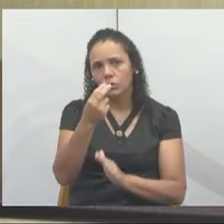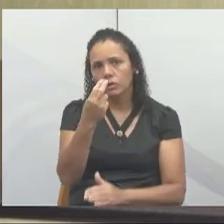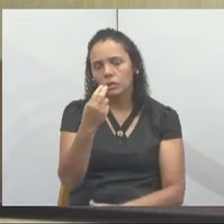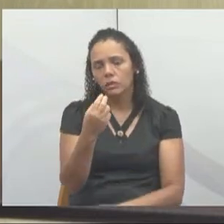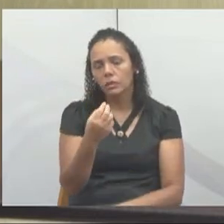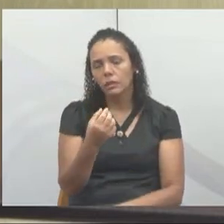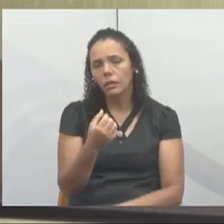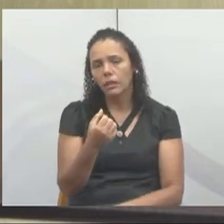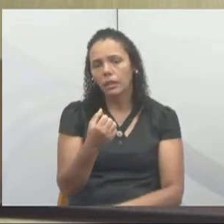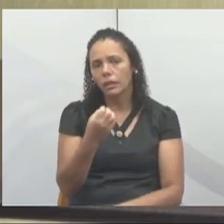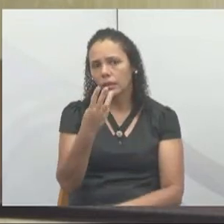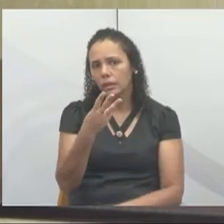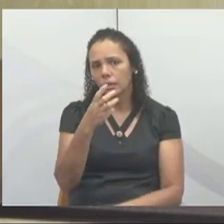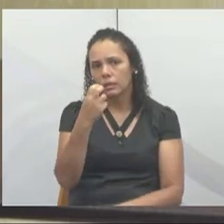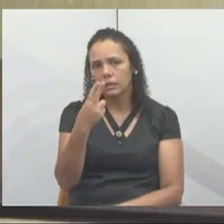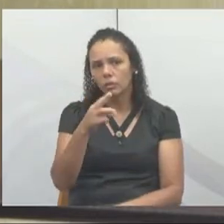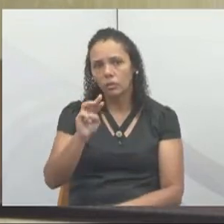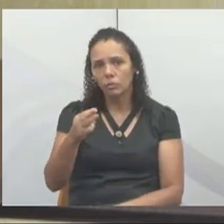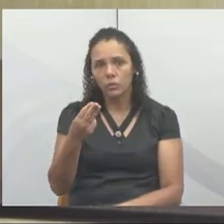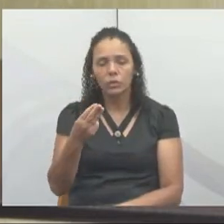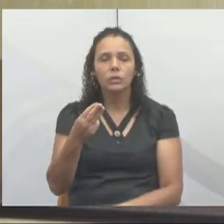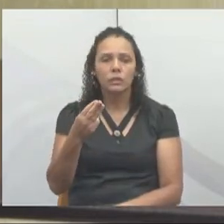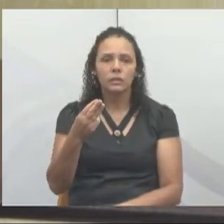32 milhões a mais,